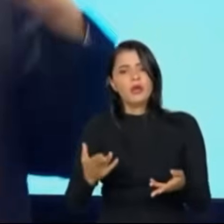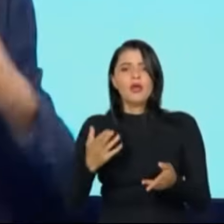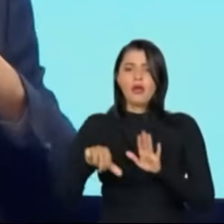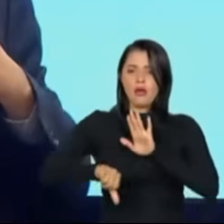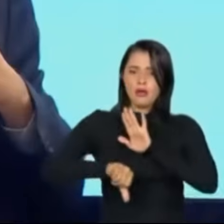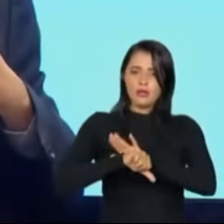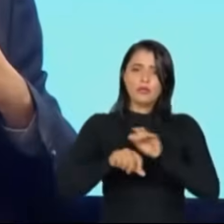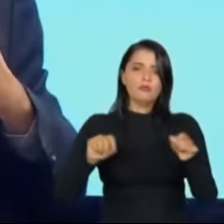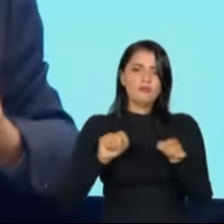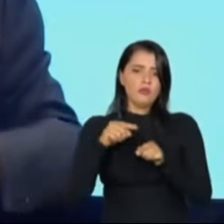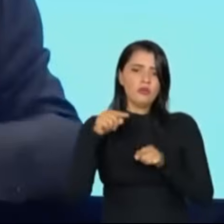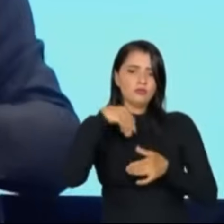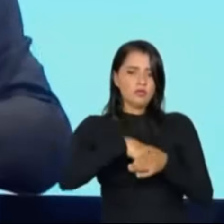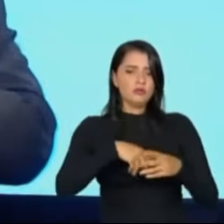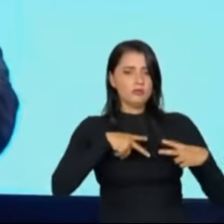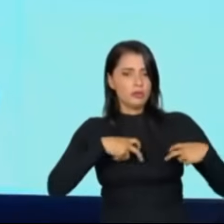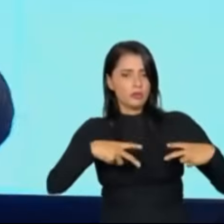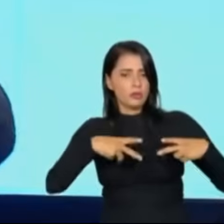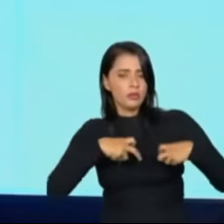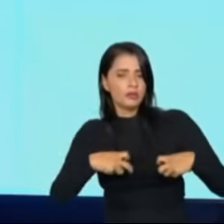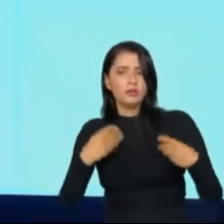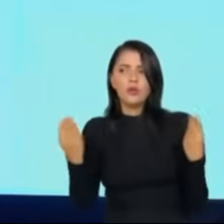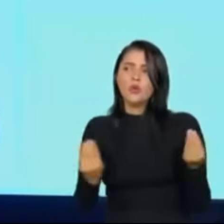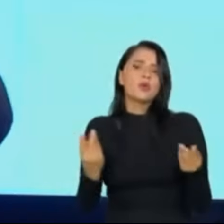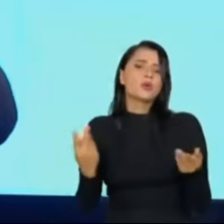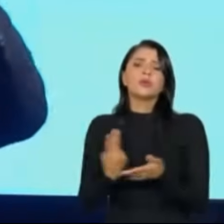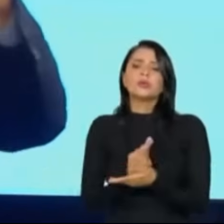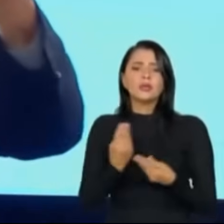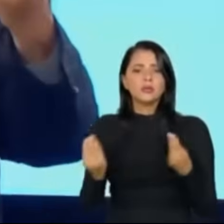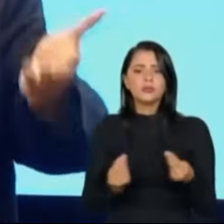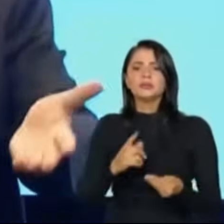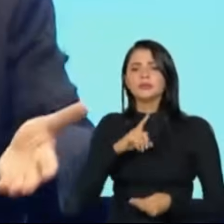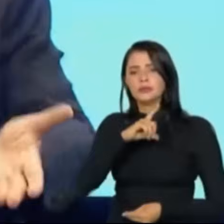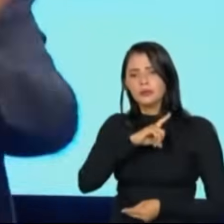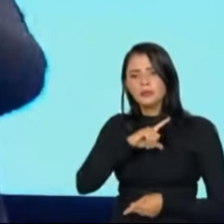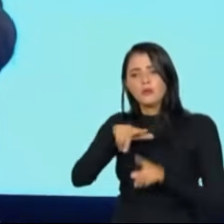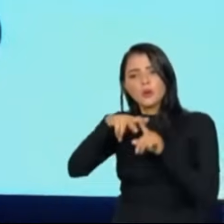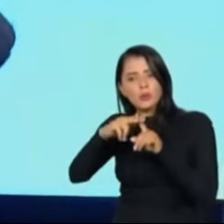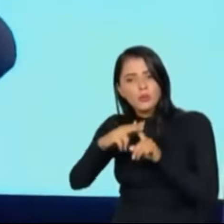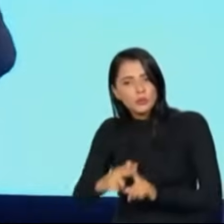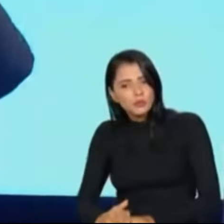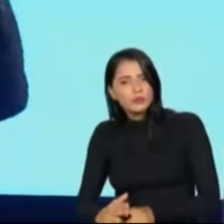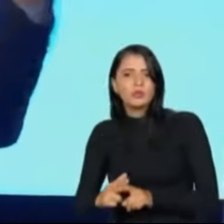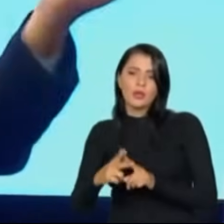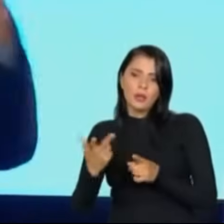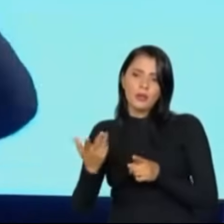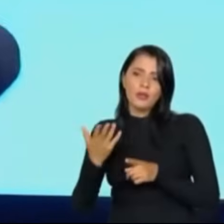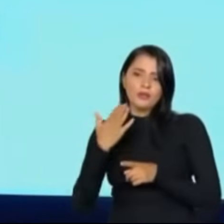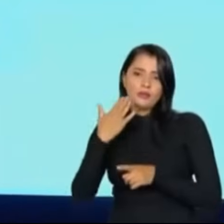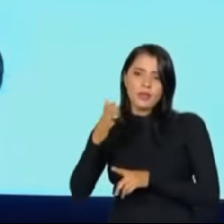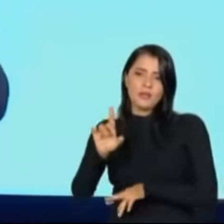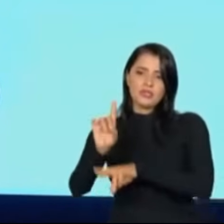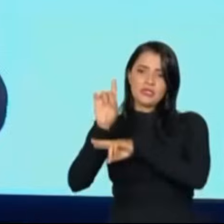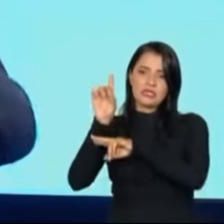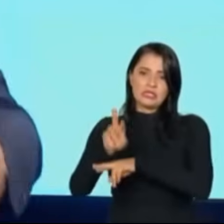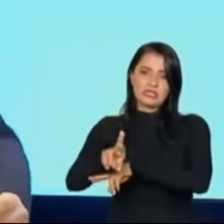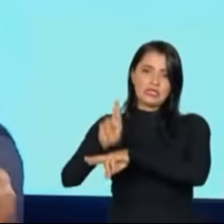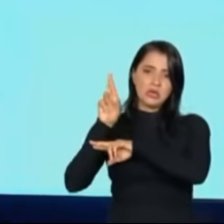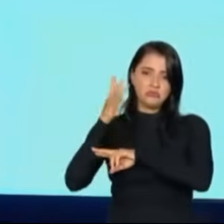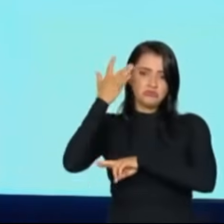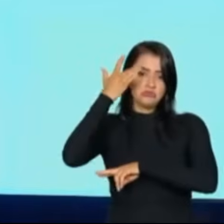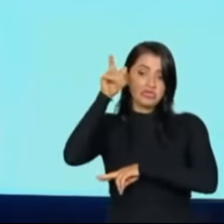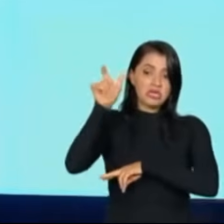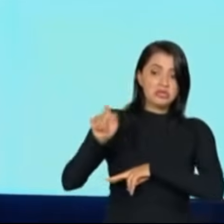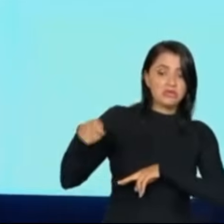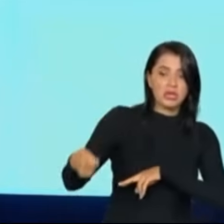crimes cometidos na Petrobras. O que que se passa? Houve uma correição, atendendo a representações, aí eu não sei exatamente de